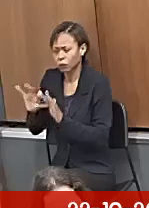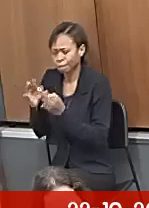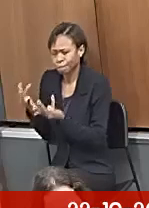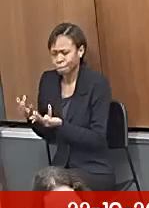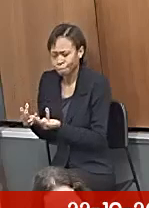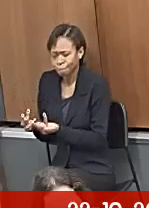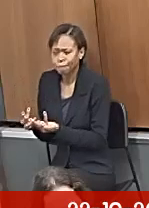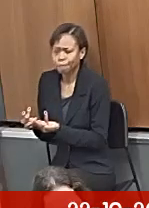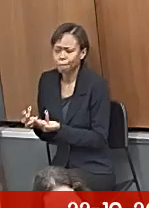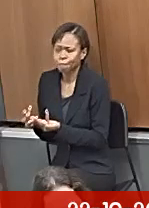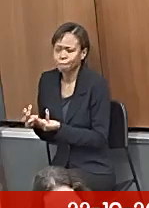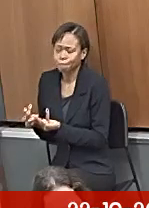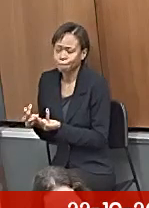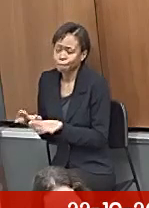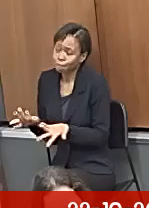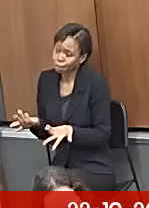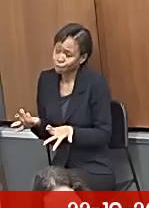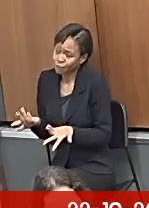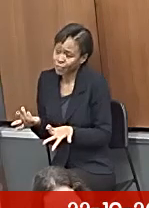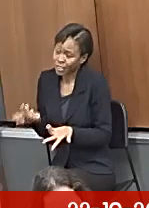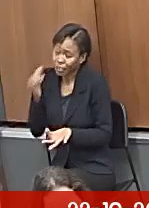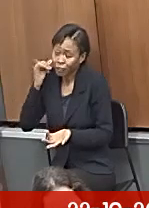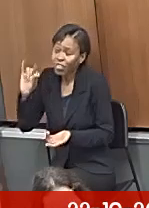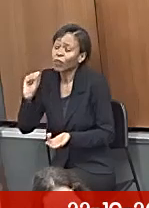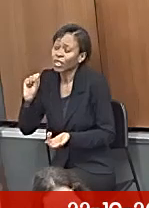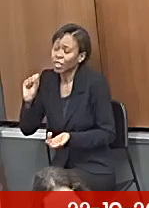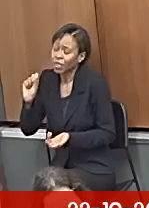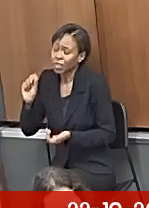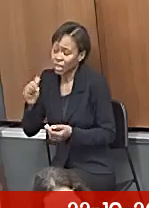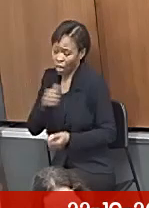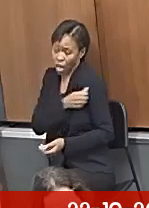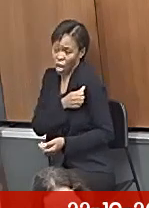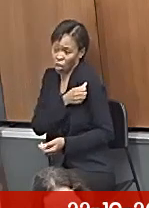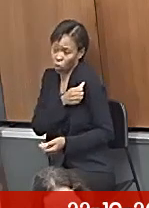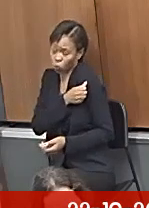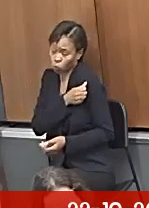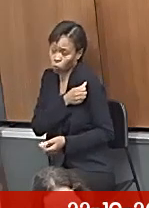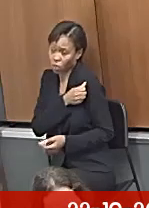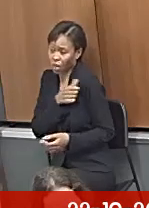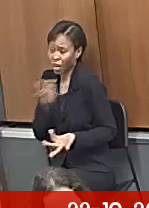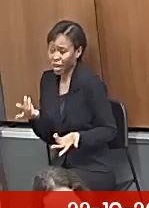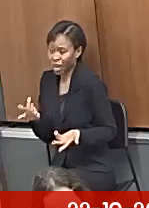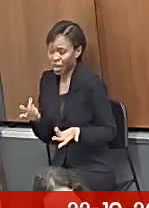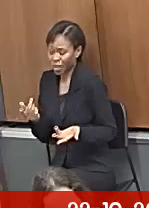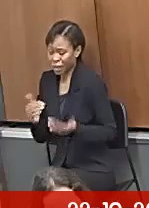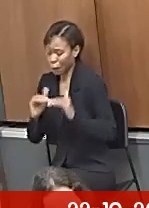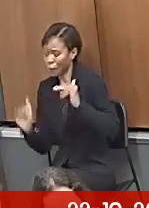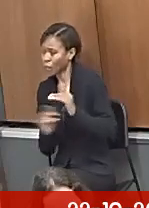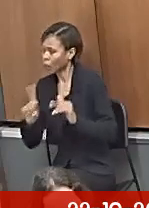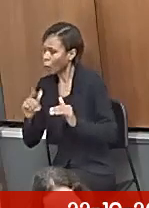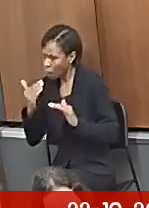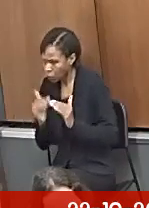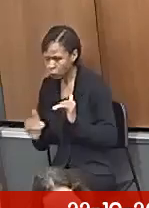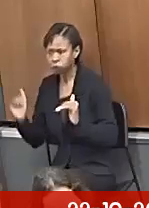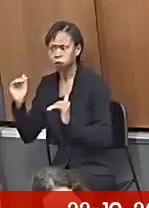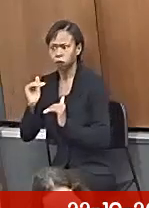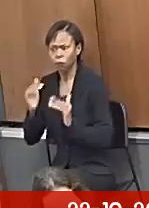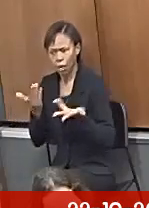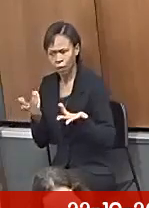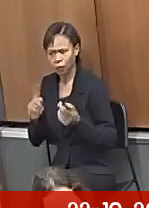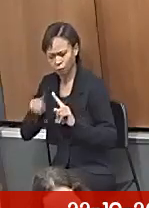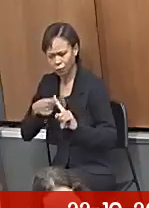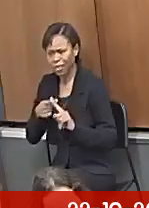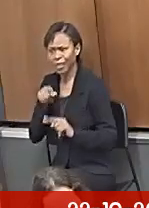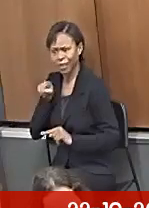apenas uma aluna a mais na escola e não uma a menos. Eu sei do valor dela porque eu sei quem ela é,